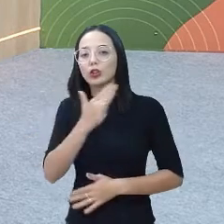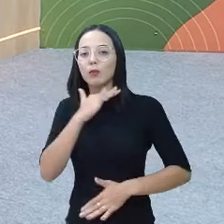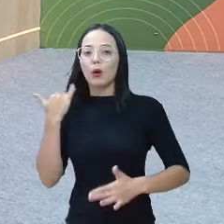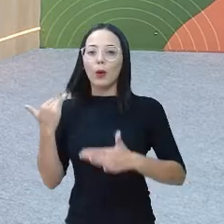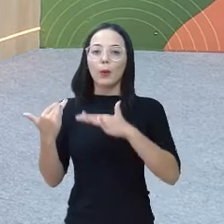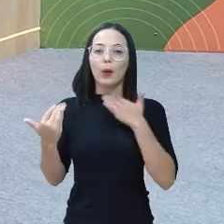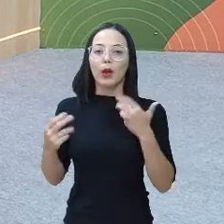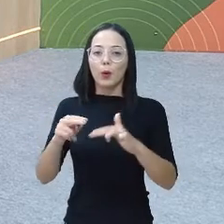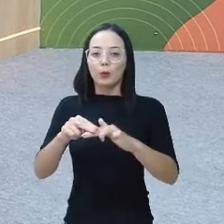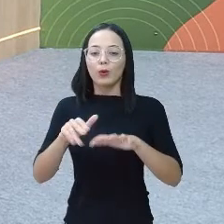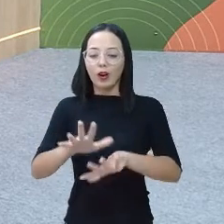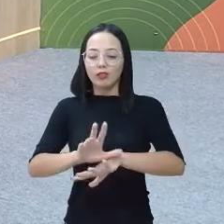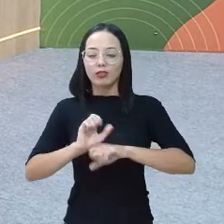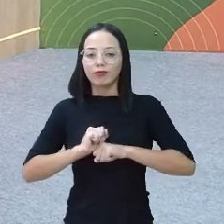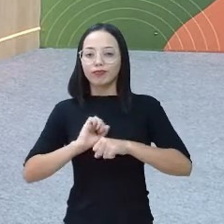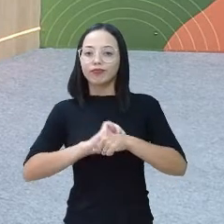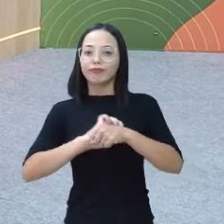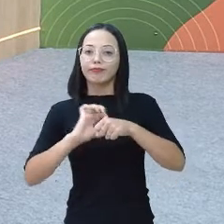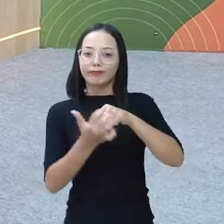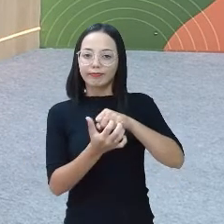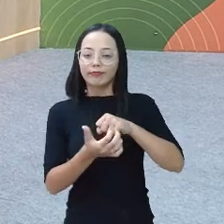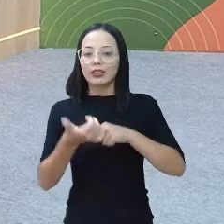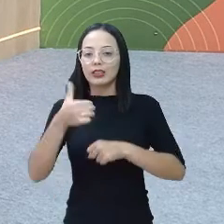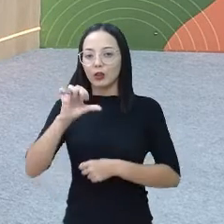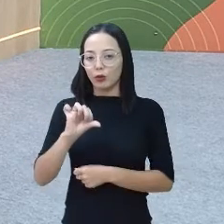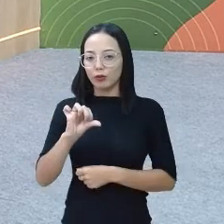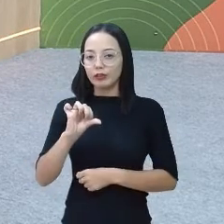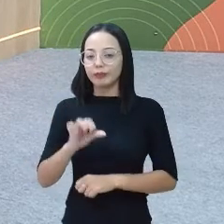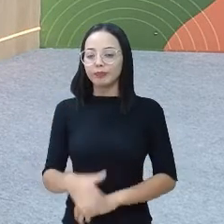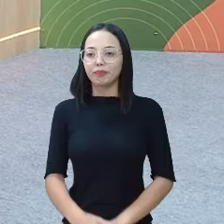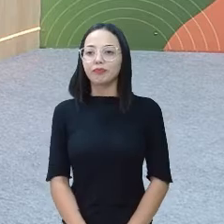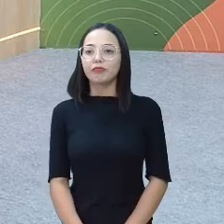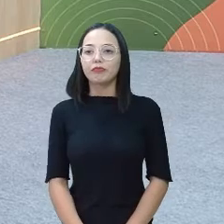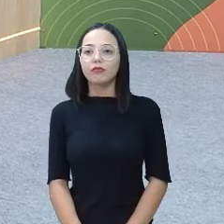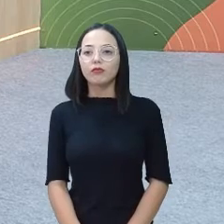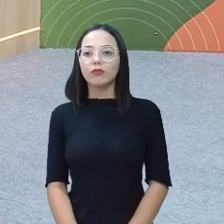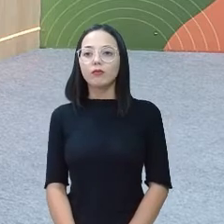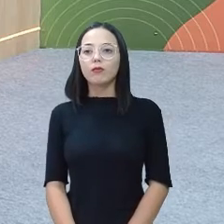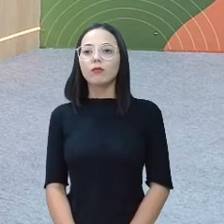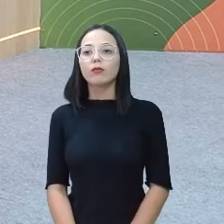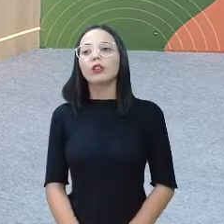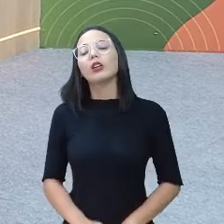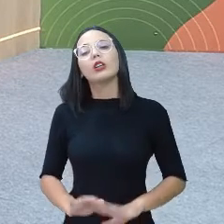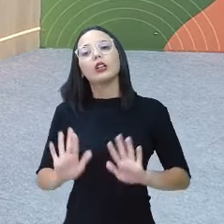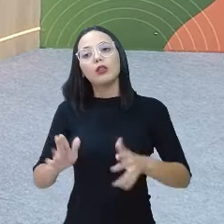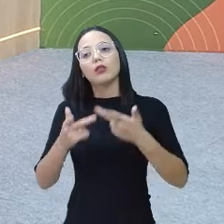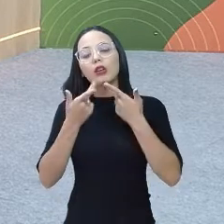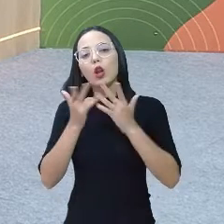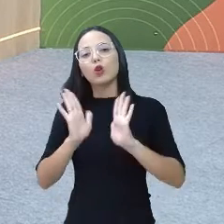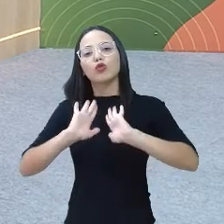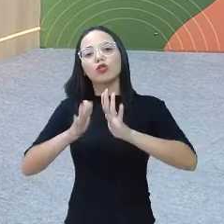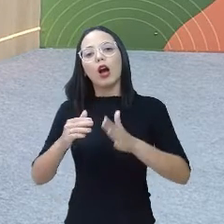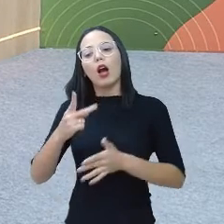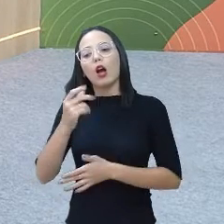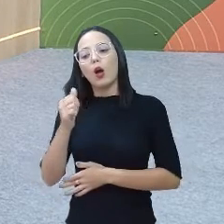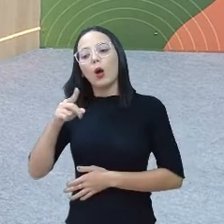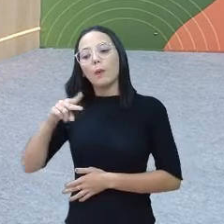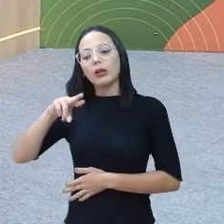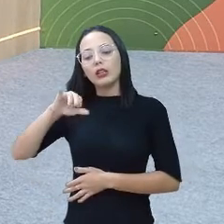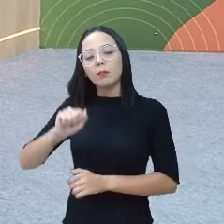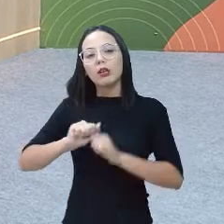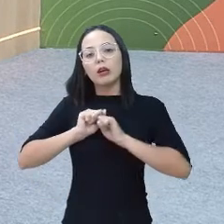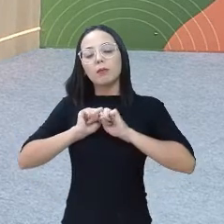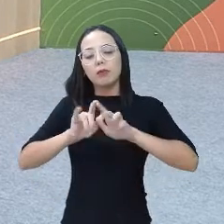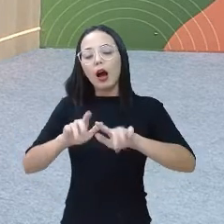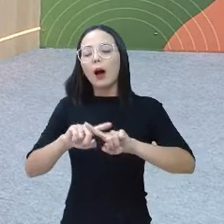perderam a vida em decorrência da Covid-19, né? Então a gente falou aqui sobre pandemia, mas só para